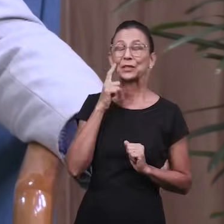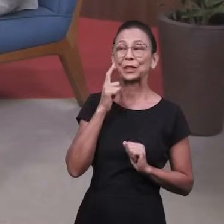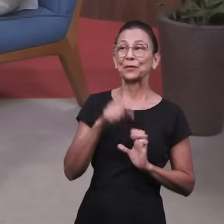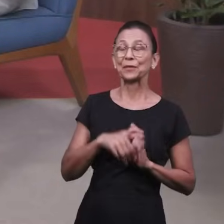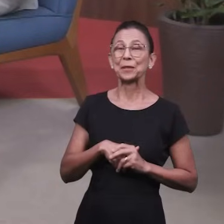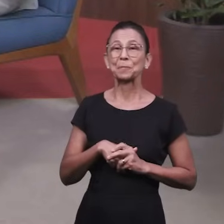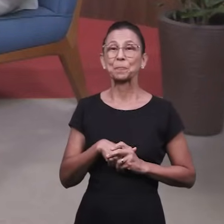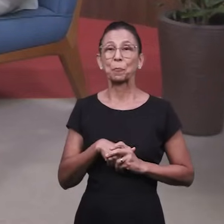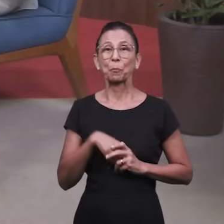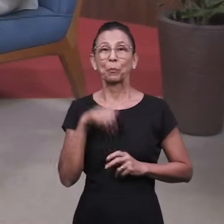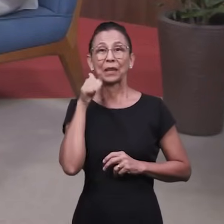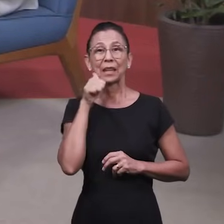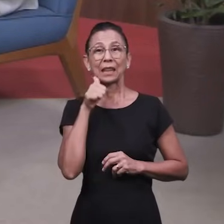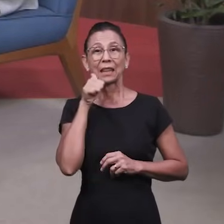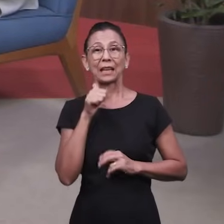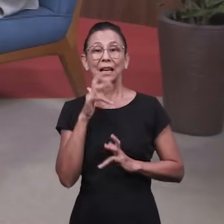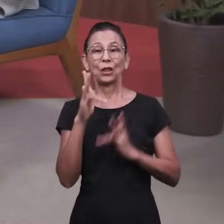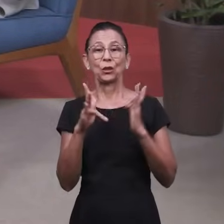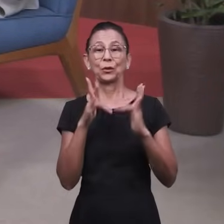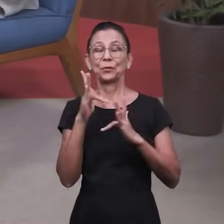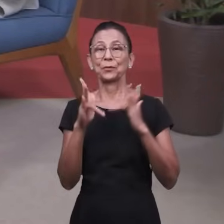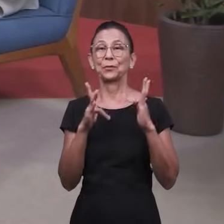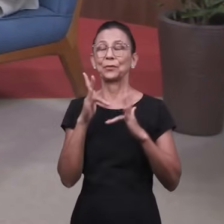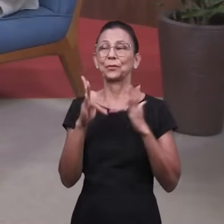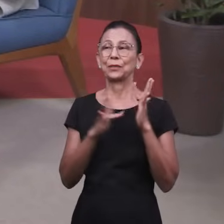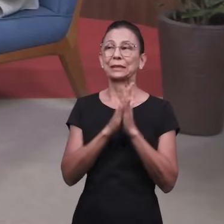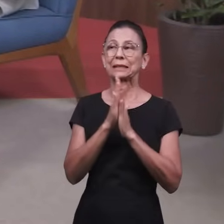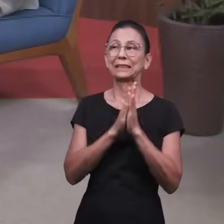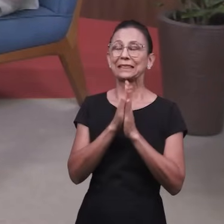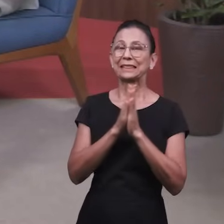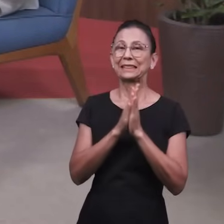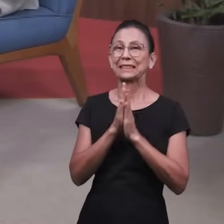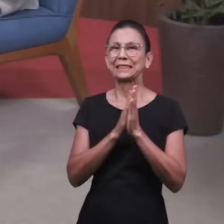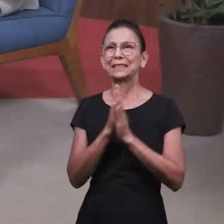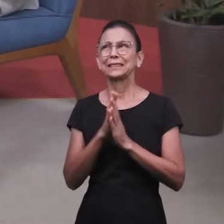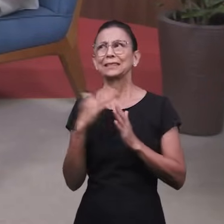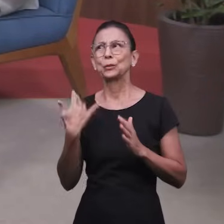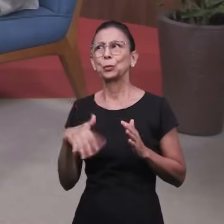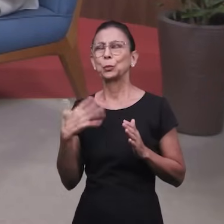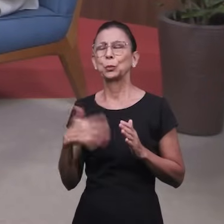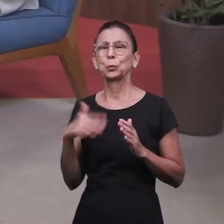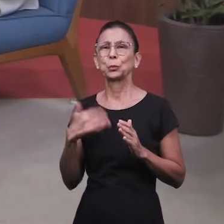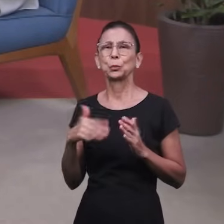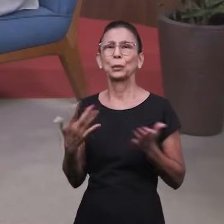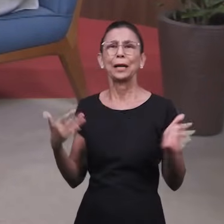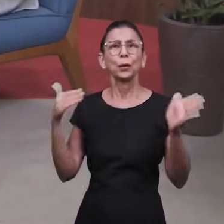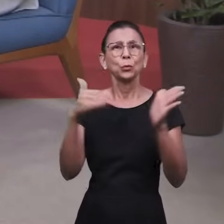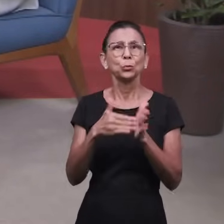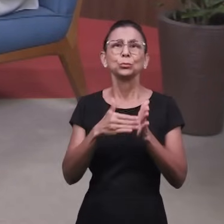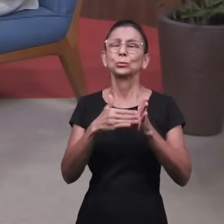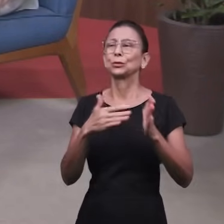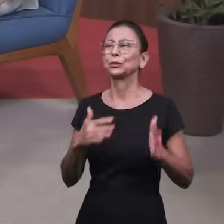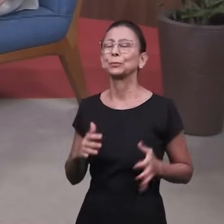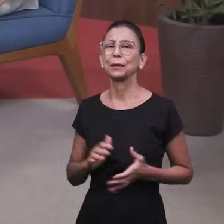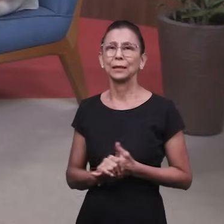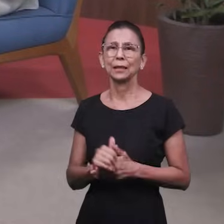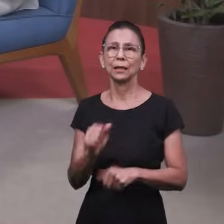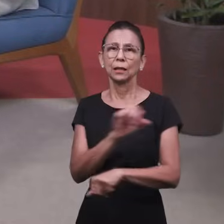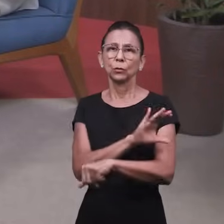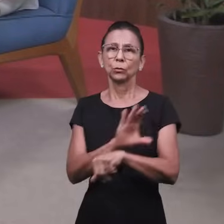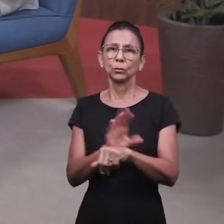No Ocidente, né? No Ocidente, isso na nossa cultura. A chegada da noiva, é a última que chega, aquela coisa